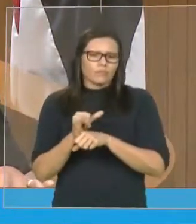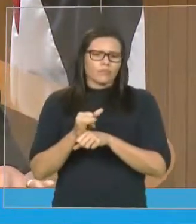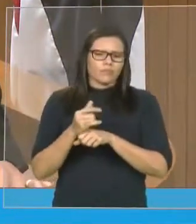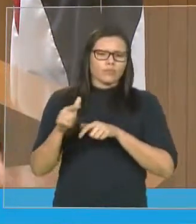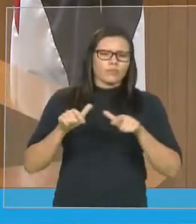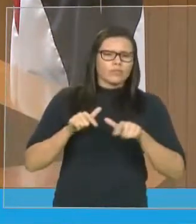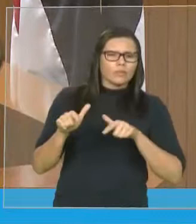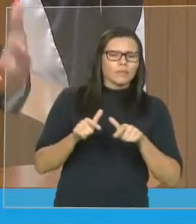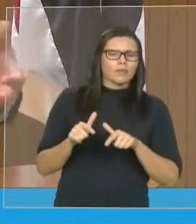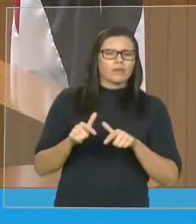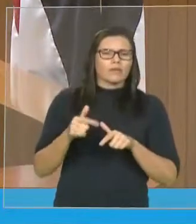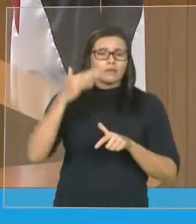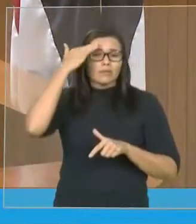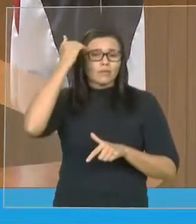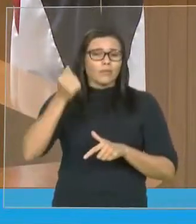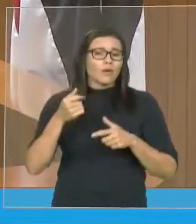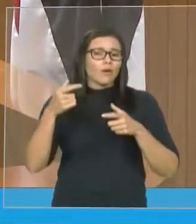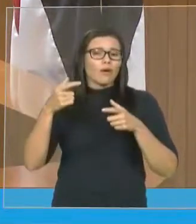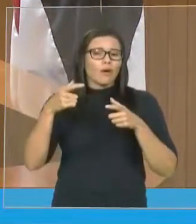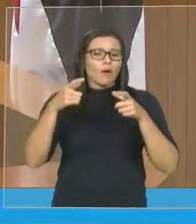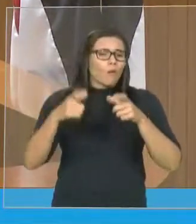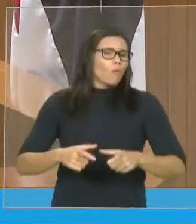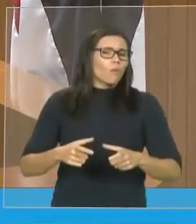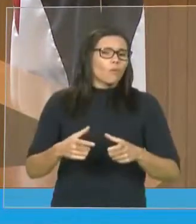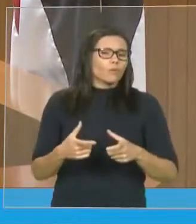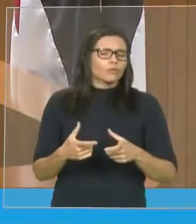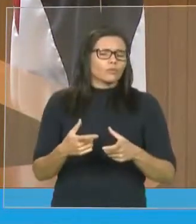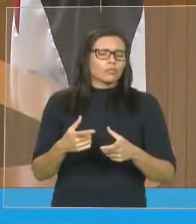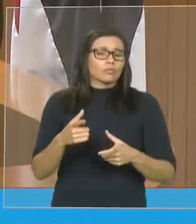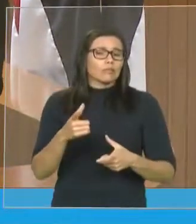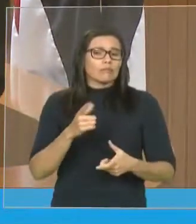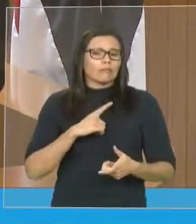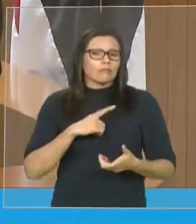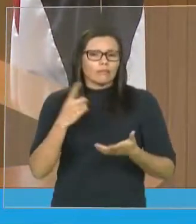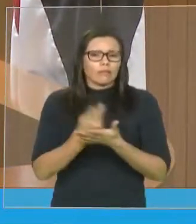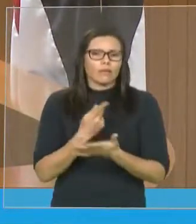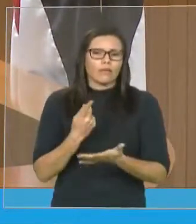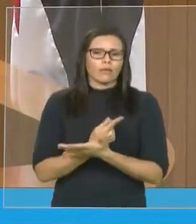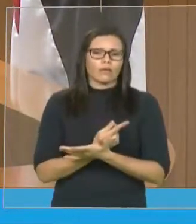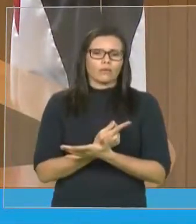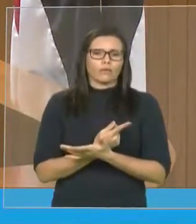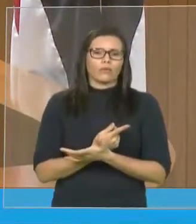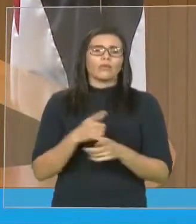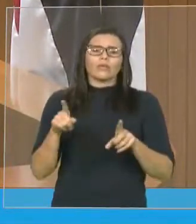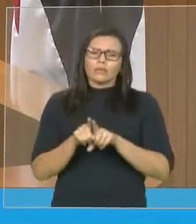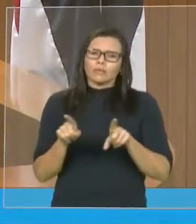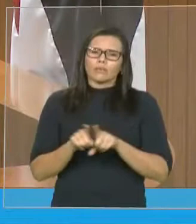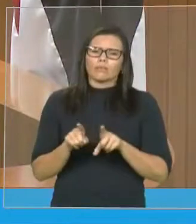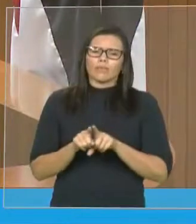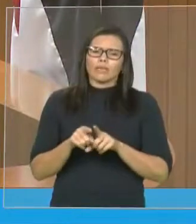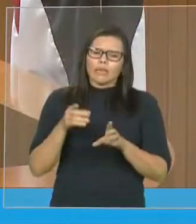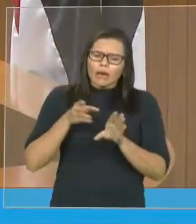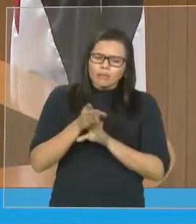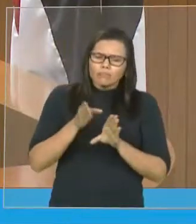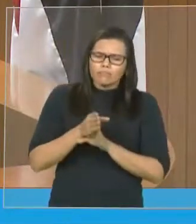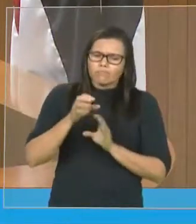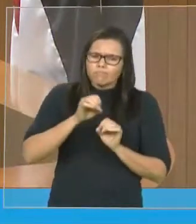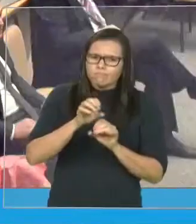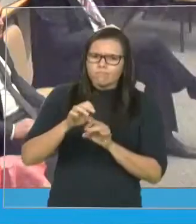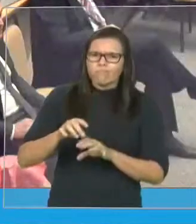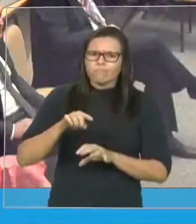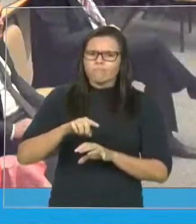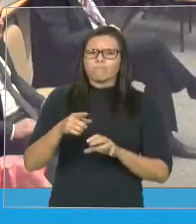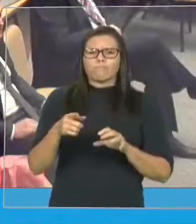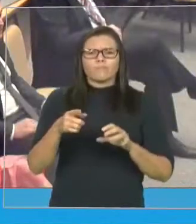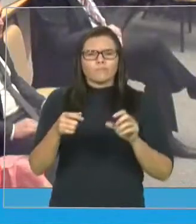se repitam e para que se corrijam os rumos. Então, presidente Caldas, senhores conselheiros, servidoras do Tribunal de